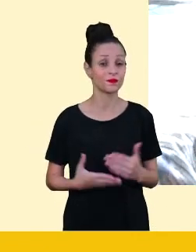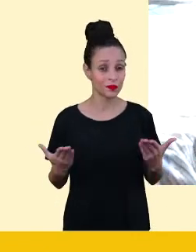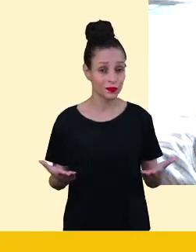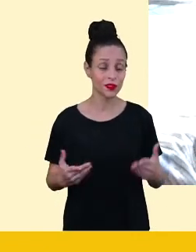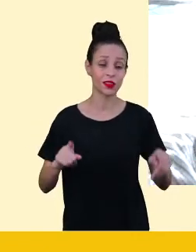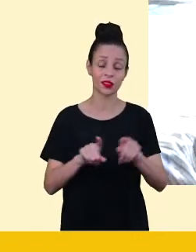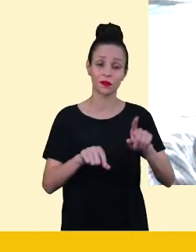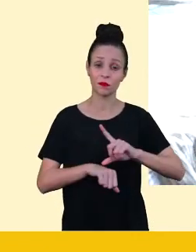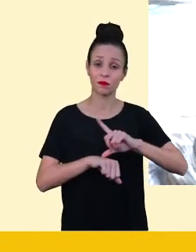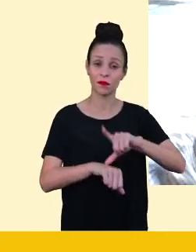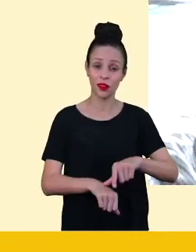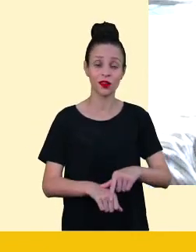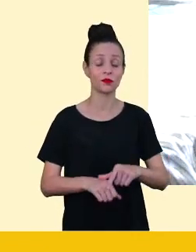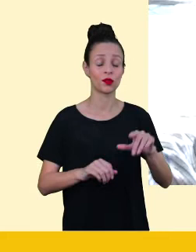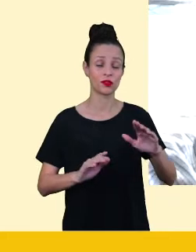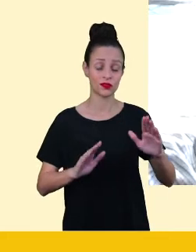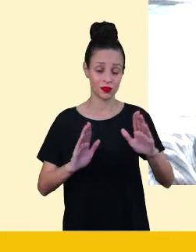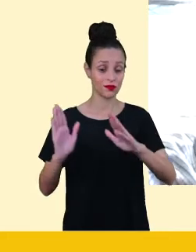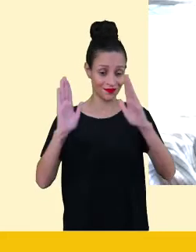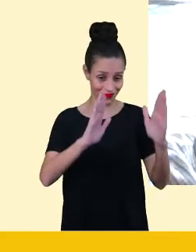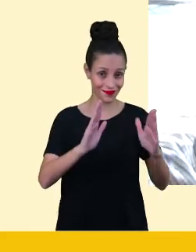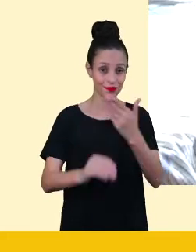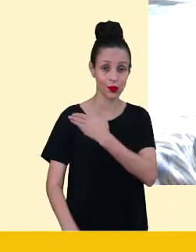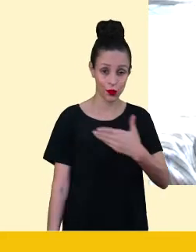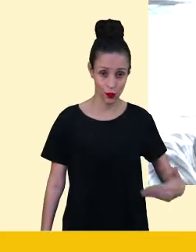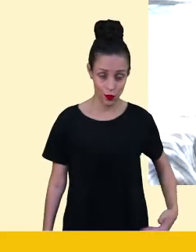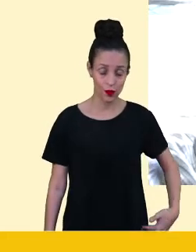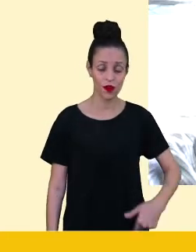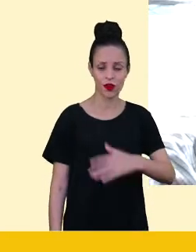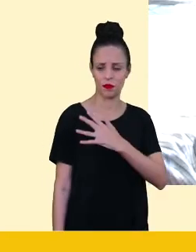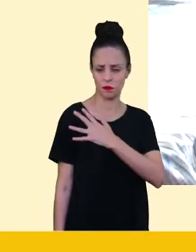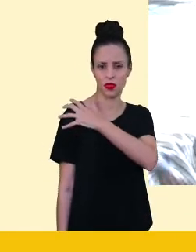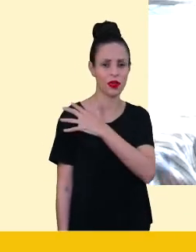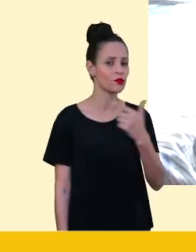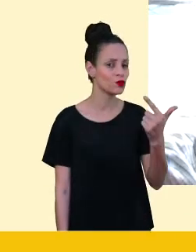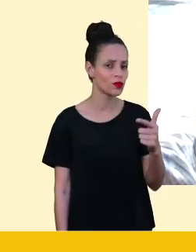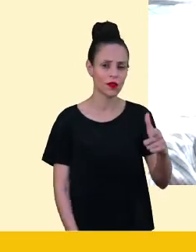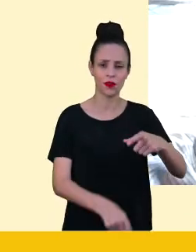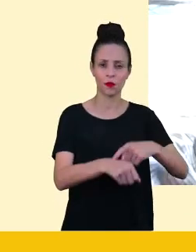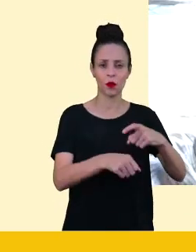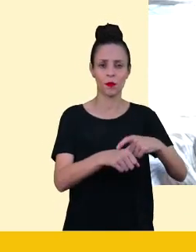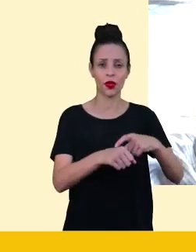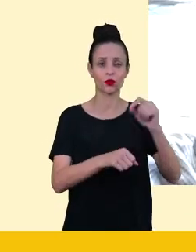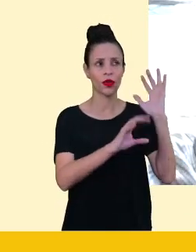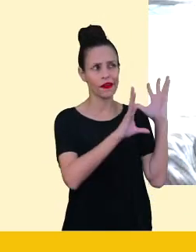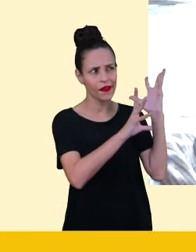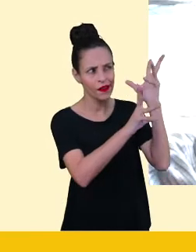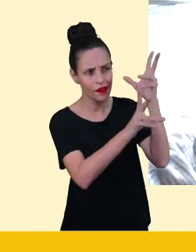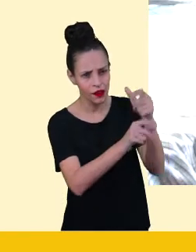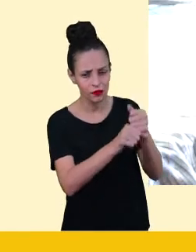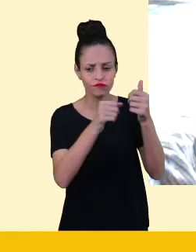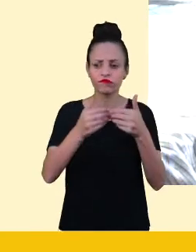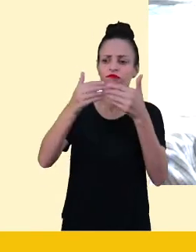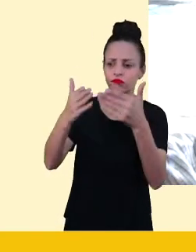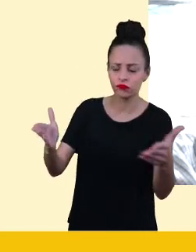E posterior ao governo militar, não houve esse momento de retomada dessa história e de abertura